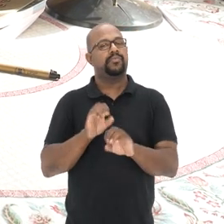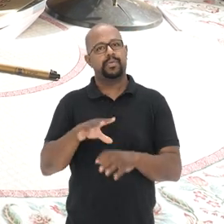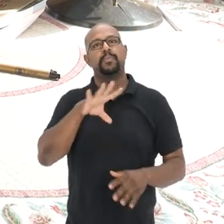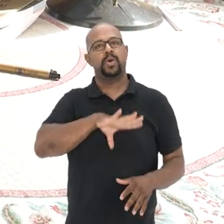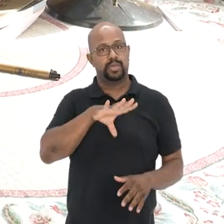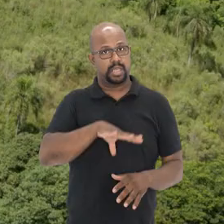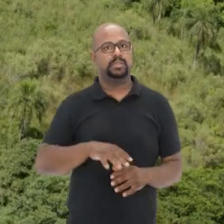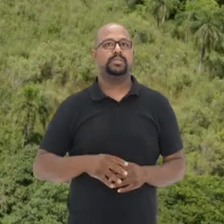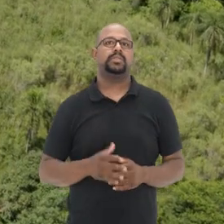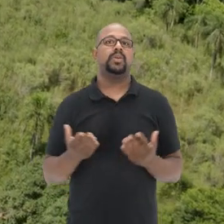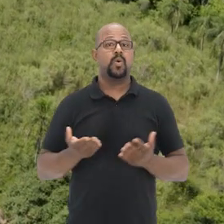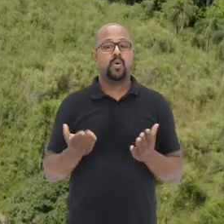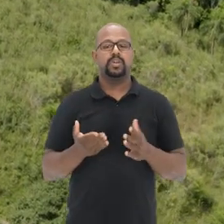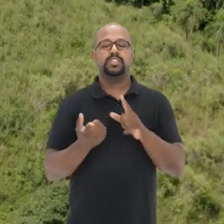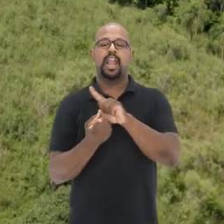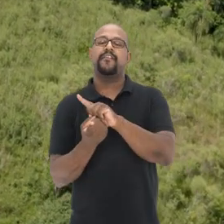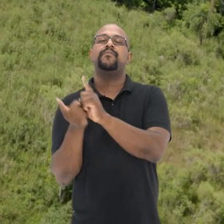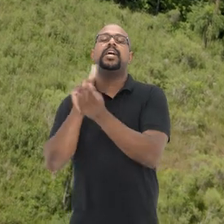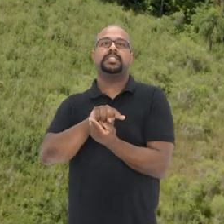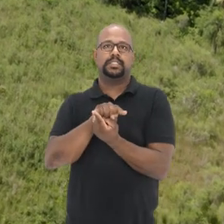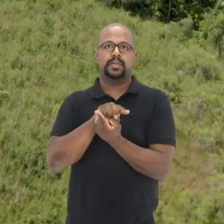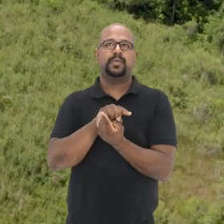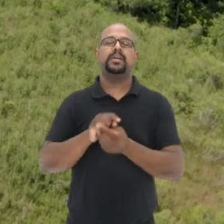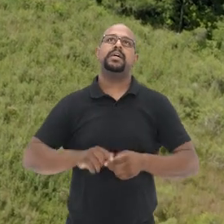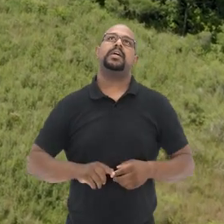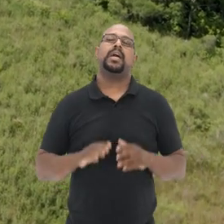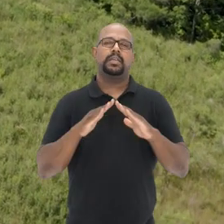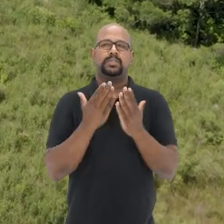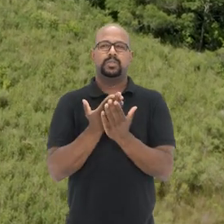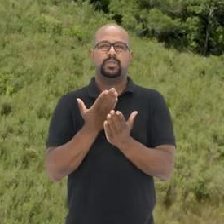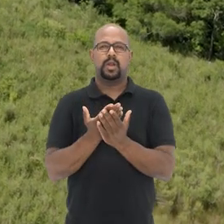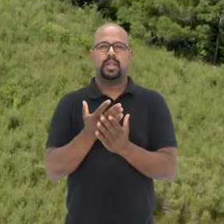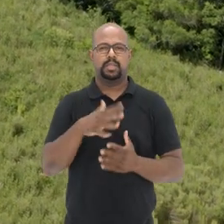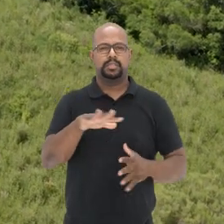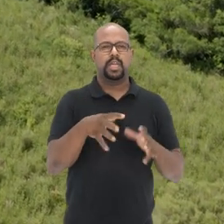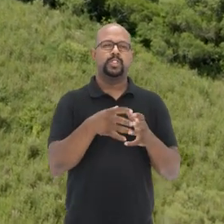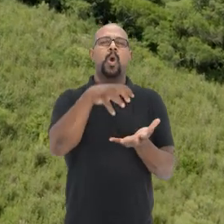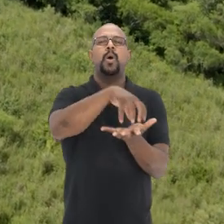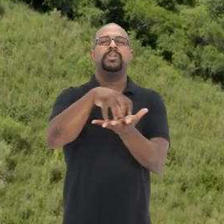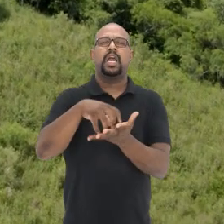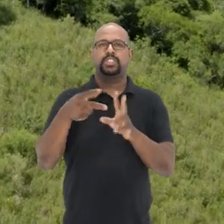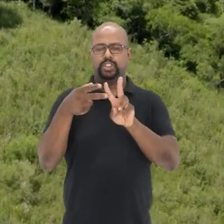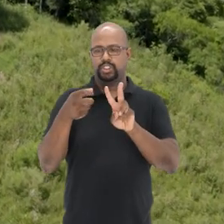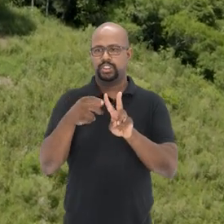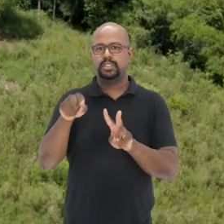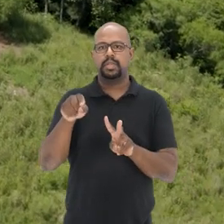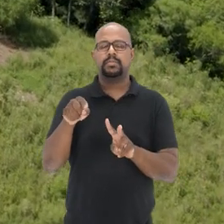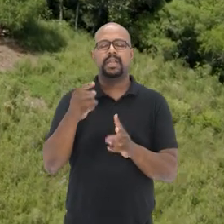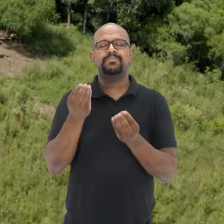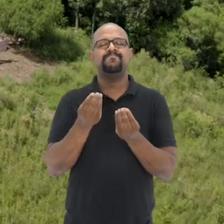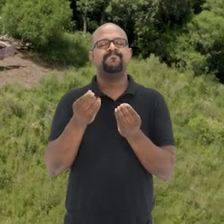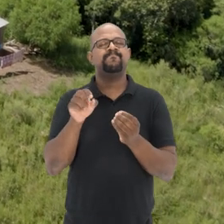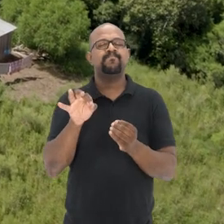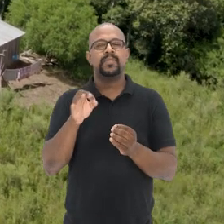português. Hoje ela está fazendo a inversão disso. As escolas nas comunidades indígenas ela tem sido